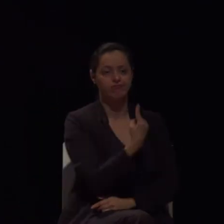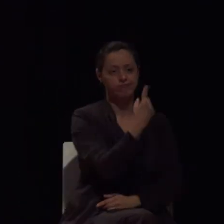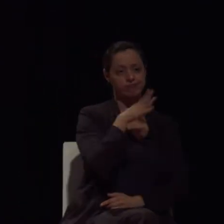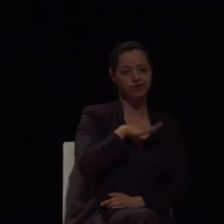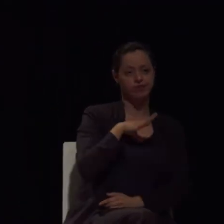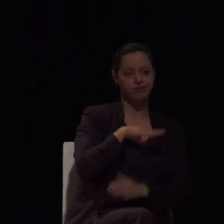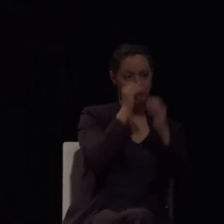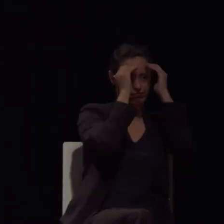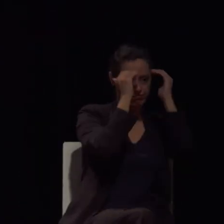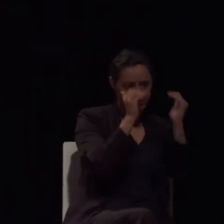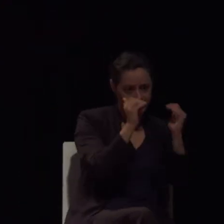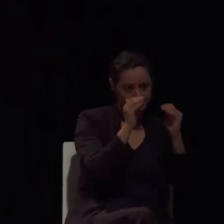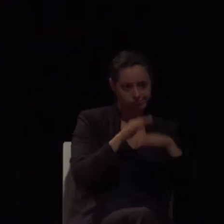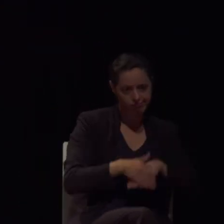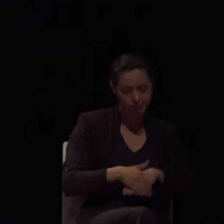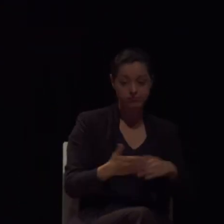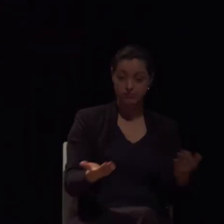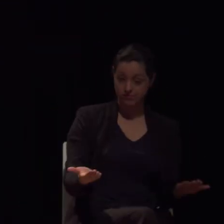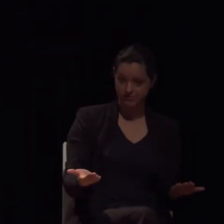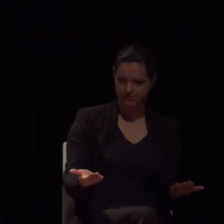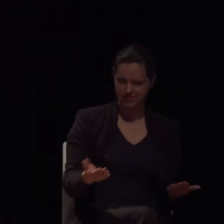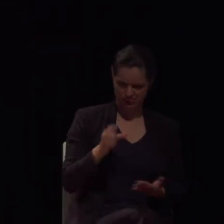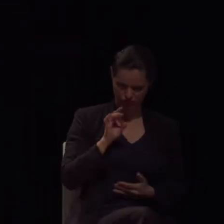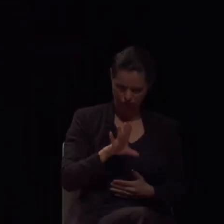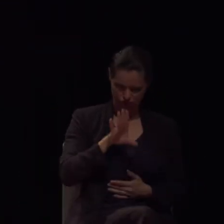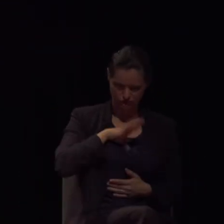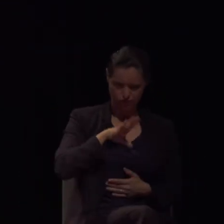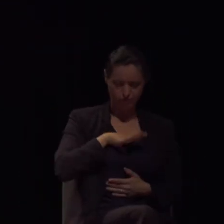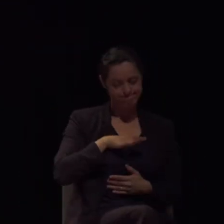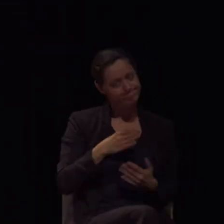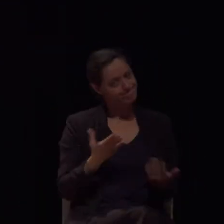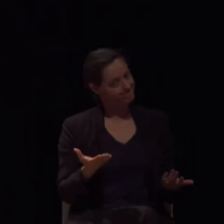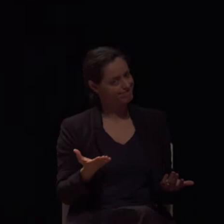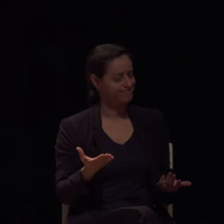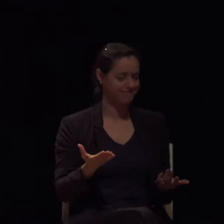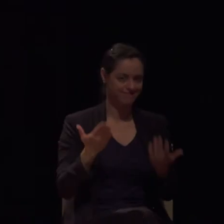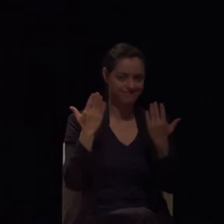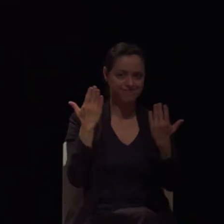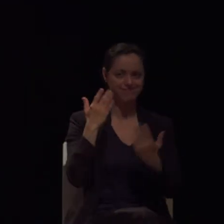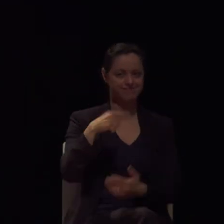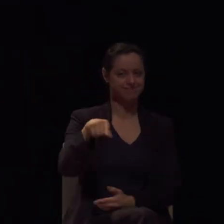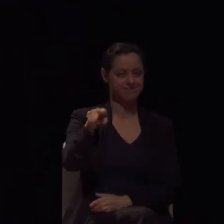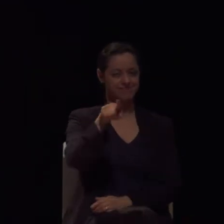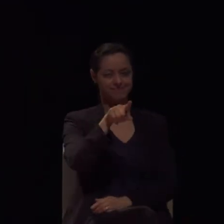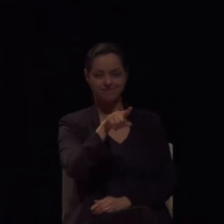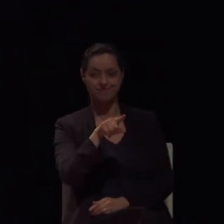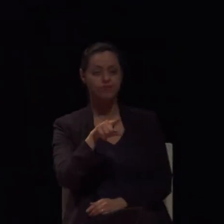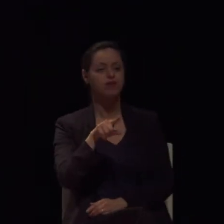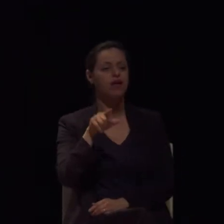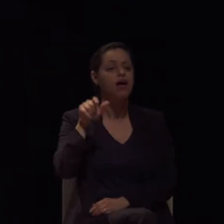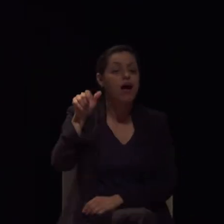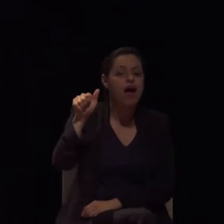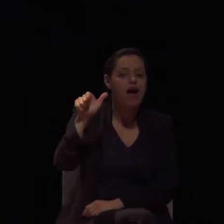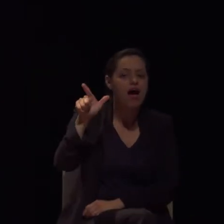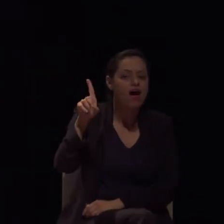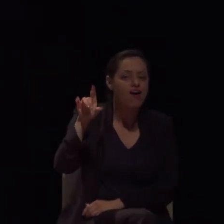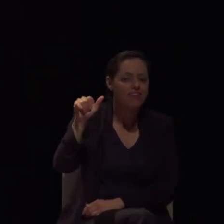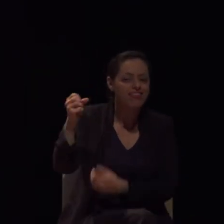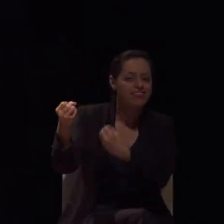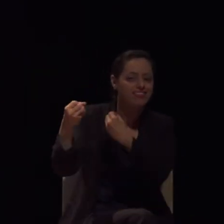é um país de língua portuguesa lá as ignorâncias que a dona alda colocou